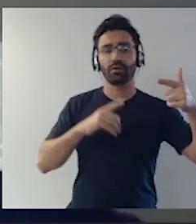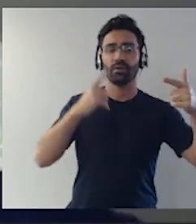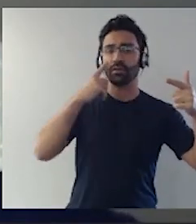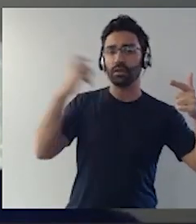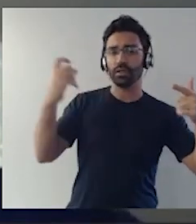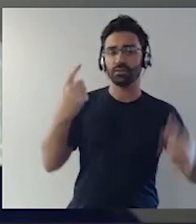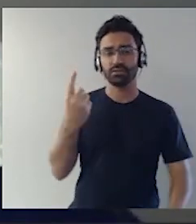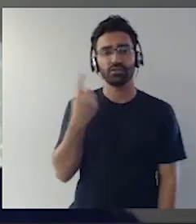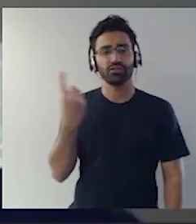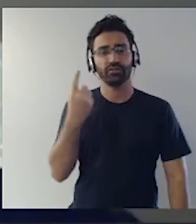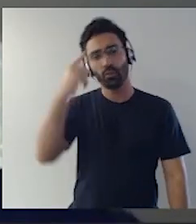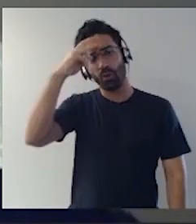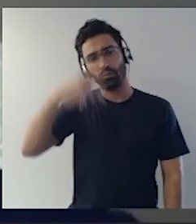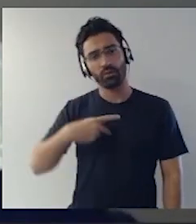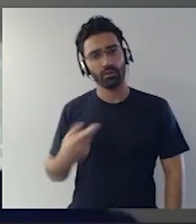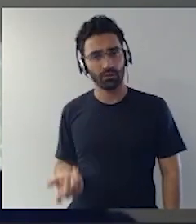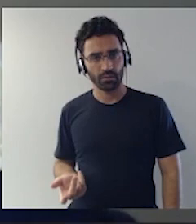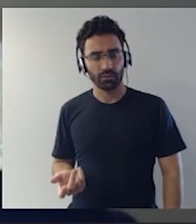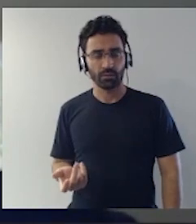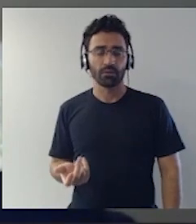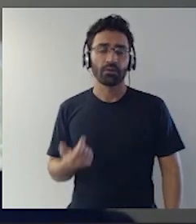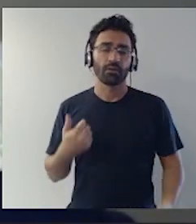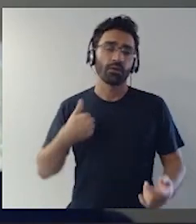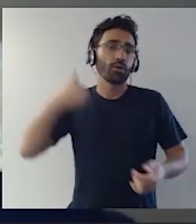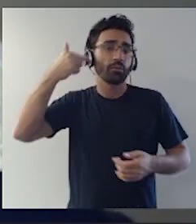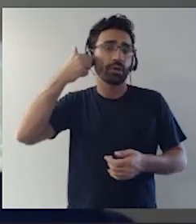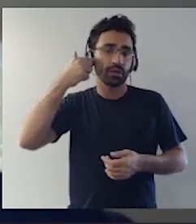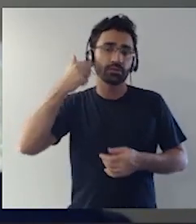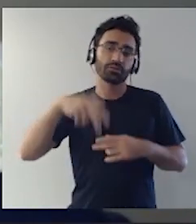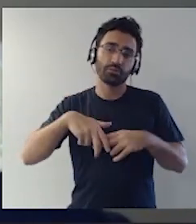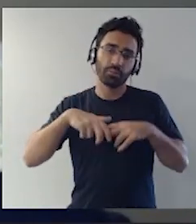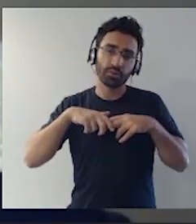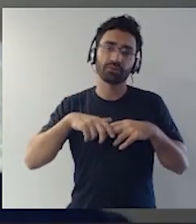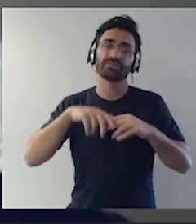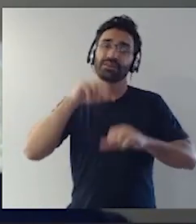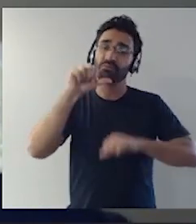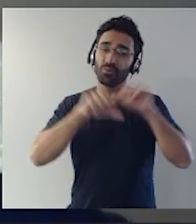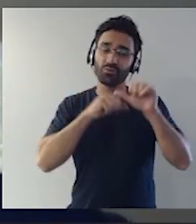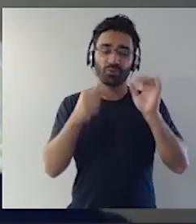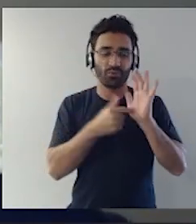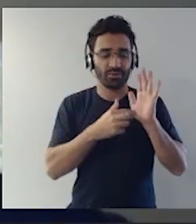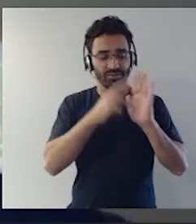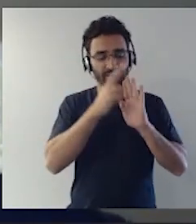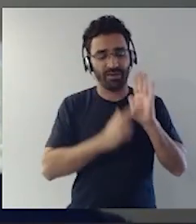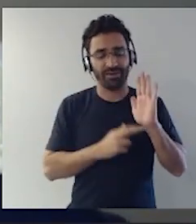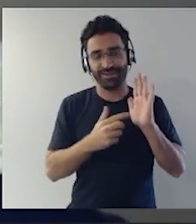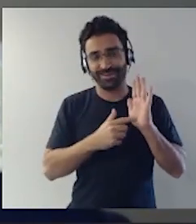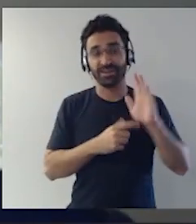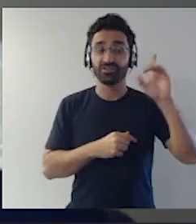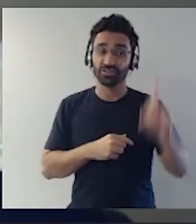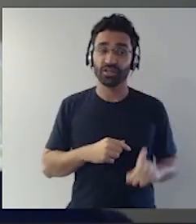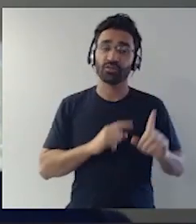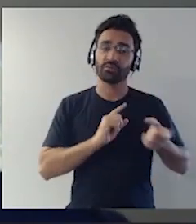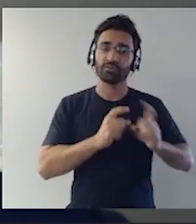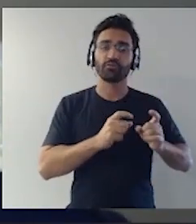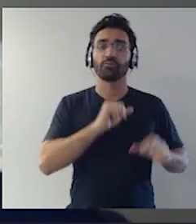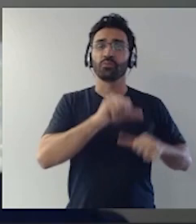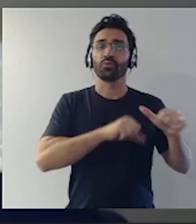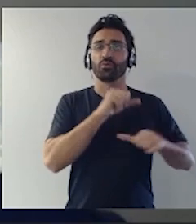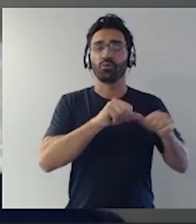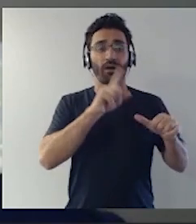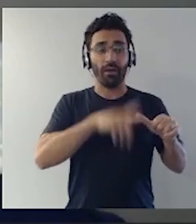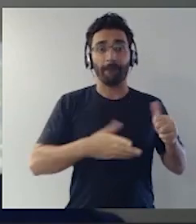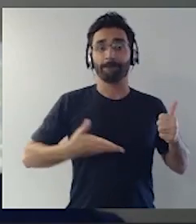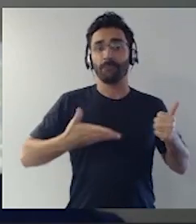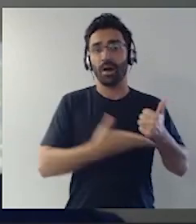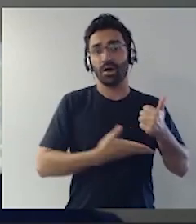contexto, eu penso que houve uma revitalização desse princípio estruturante do direito administrativo, é um princípio estruturante